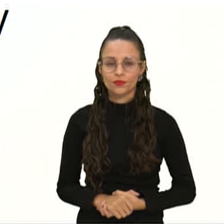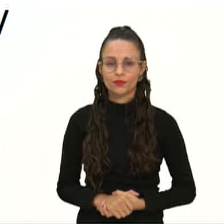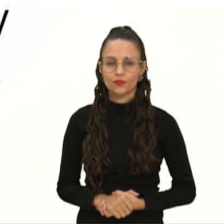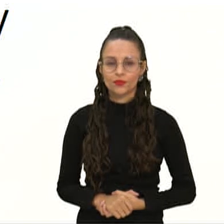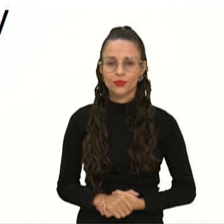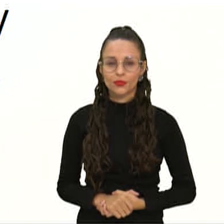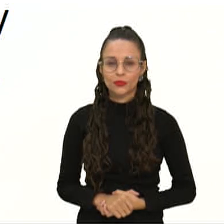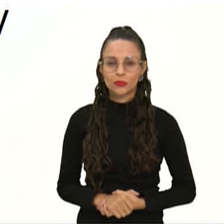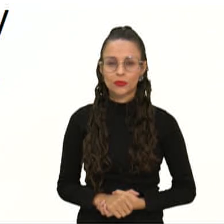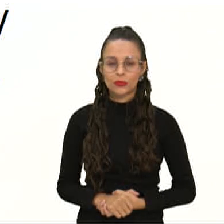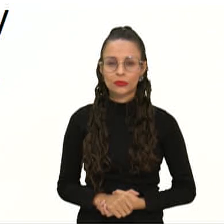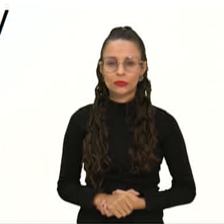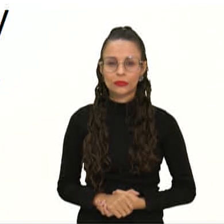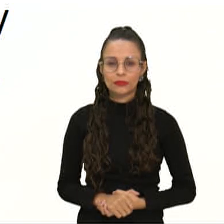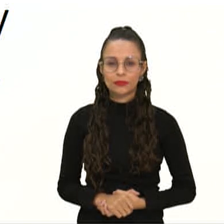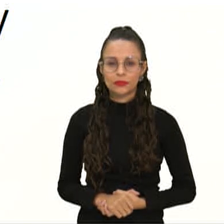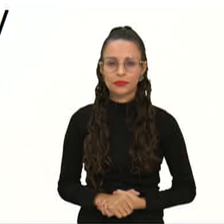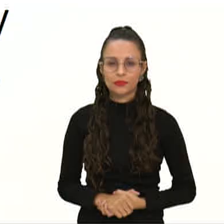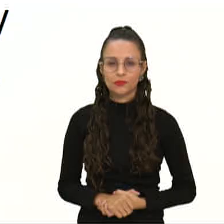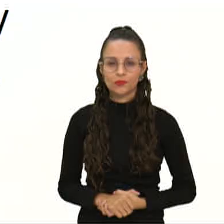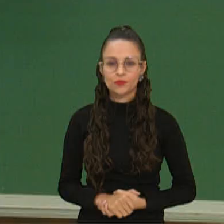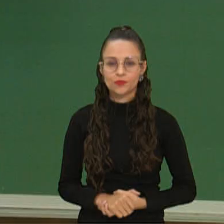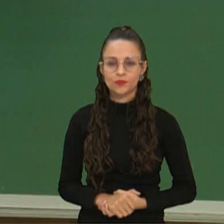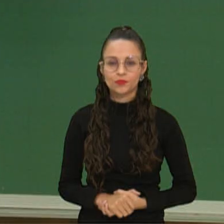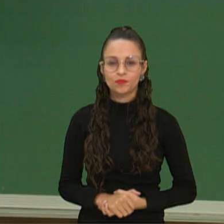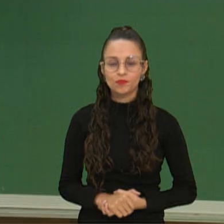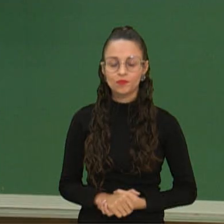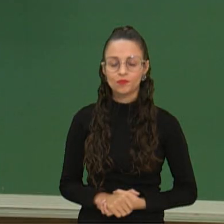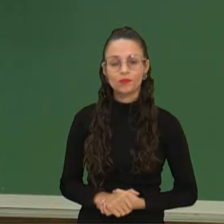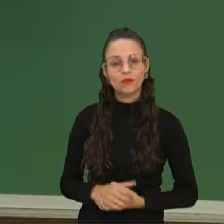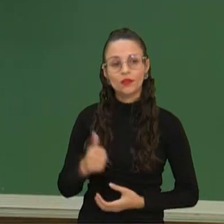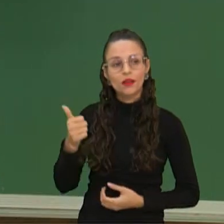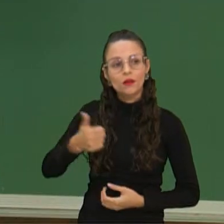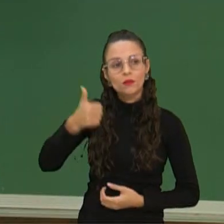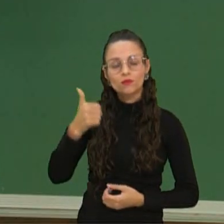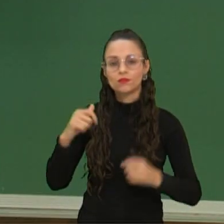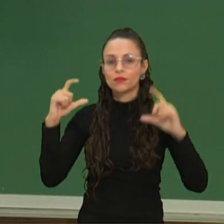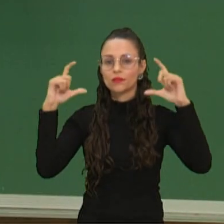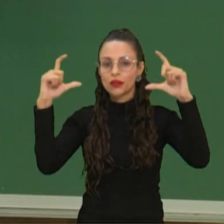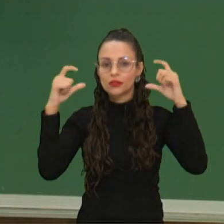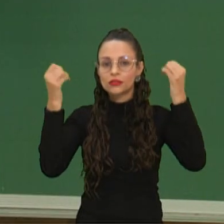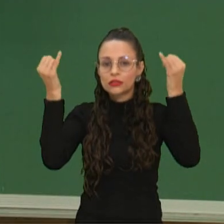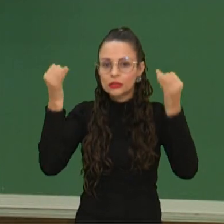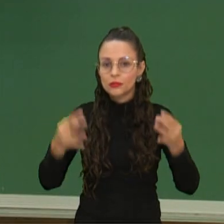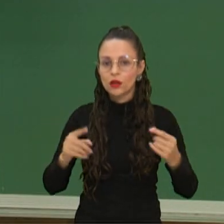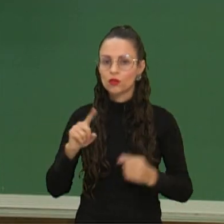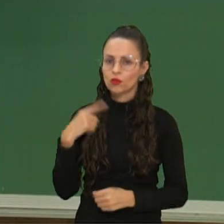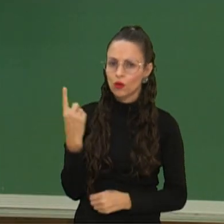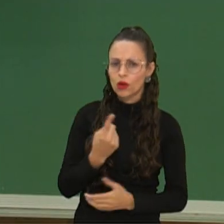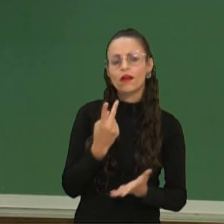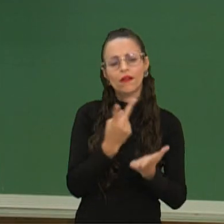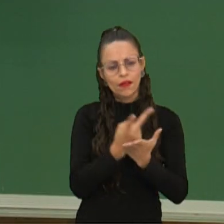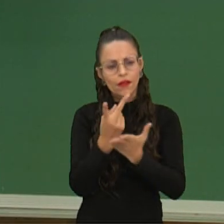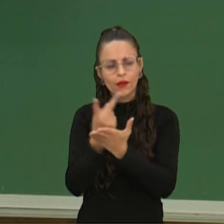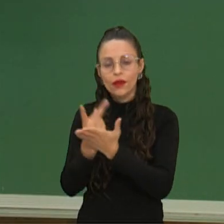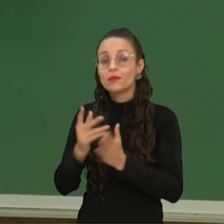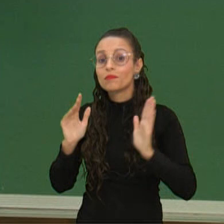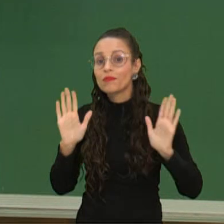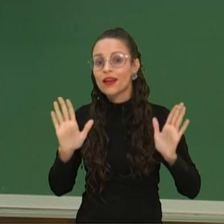will never be perfect. Então essa primeira parte ele fala basicamente que nós cometemos erros, mas às vezes é